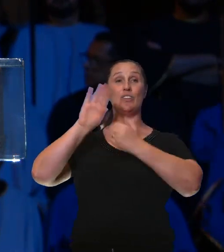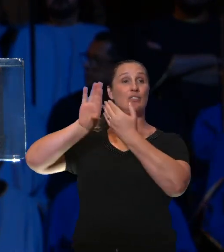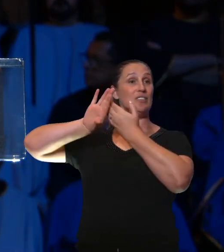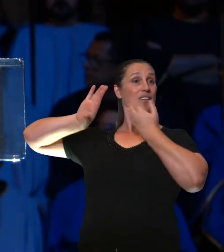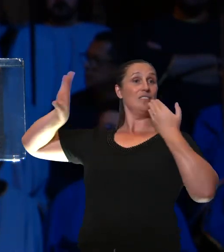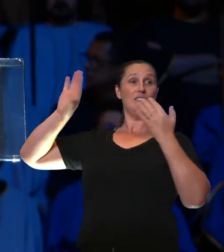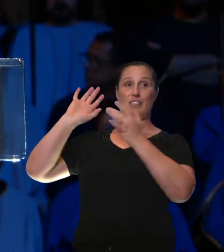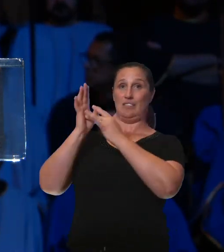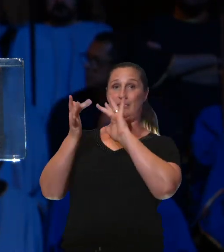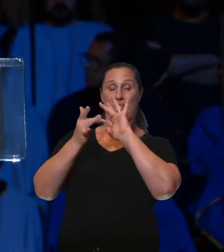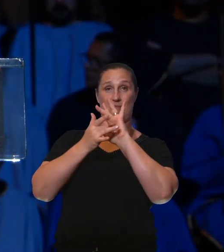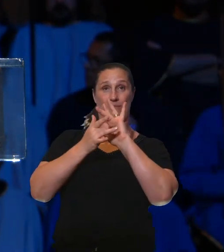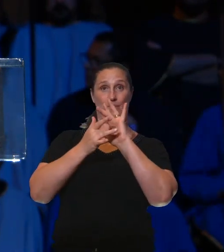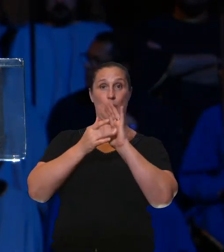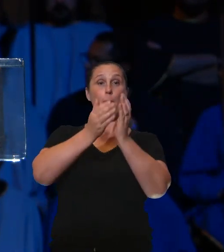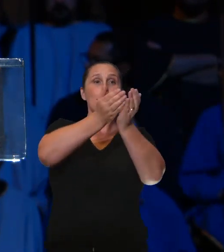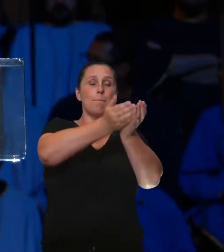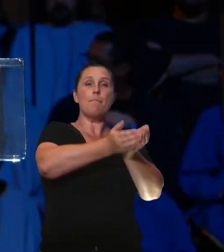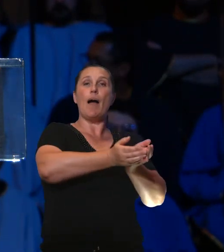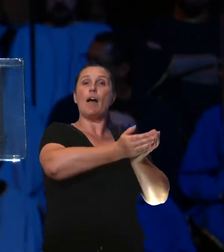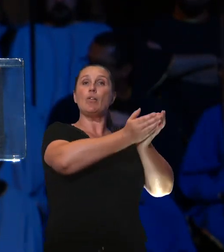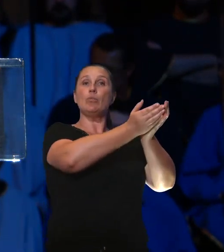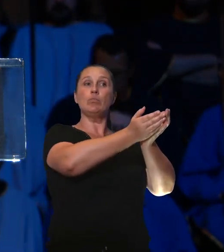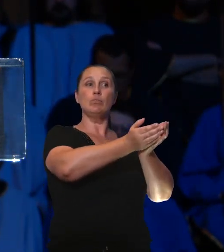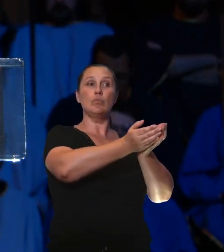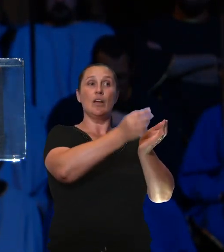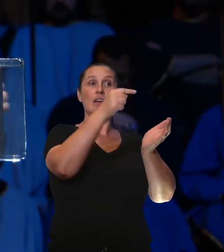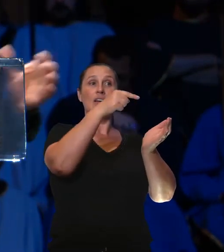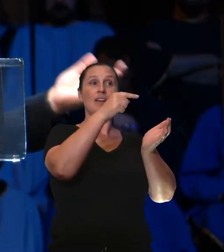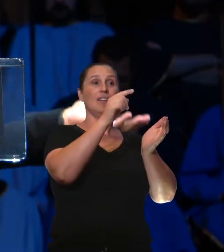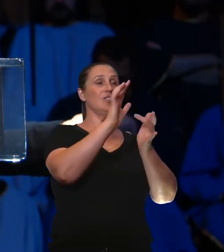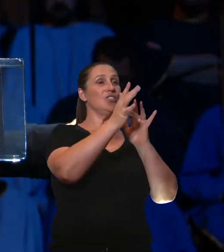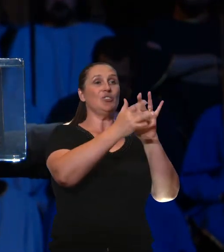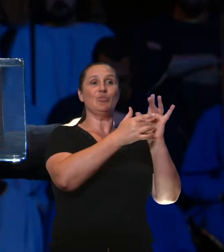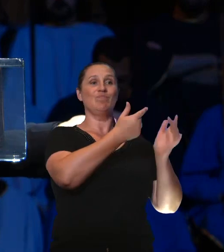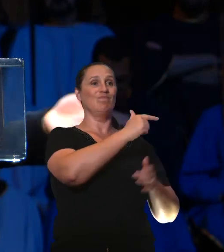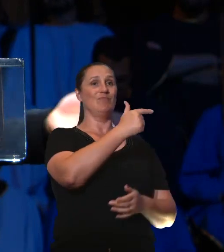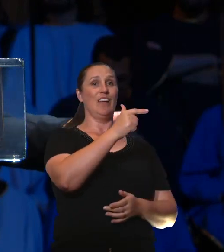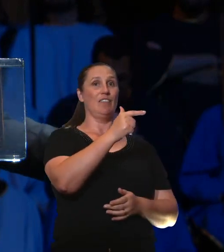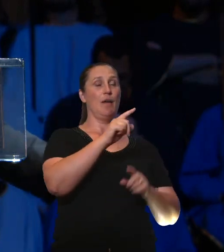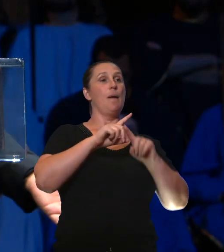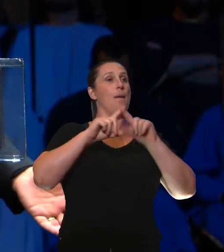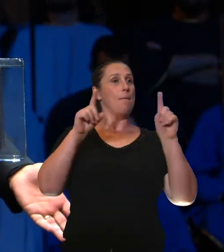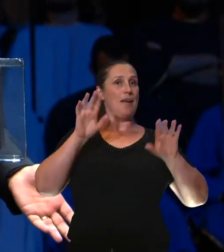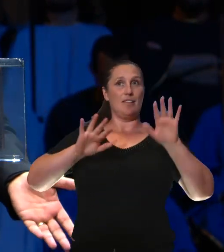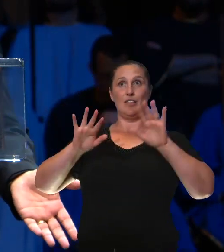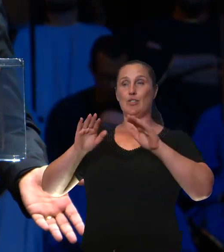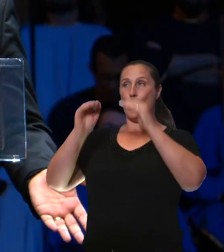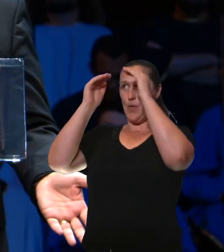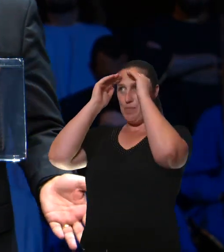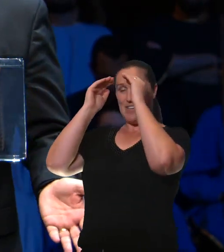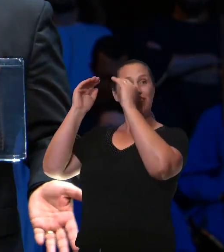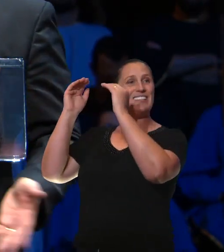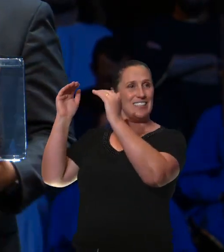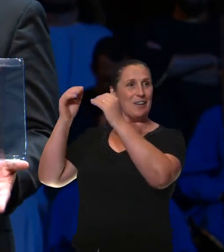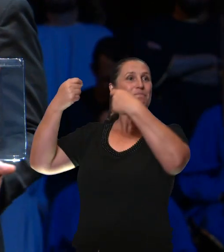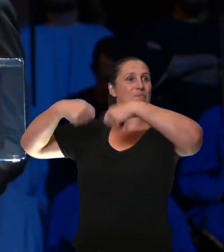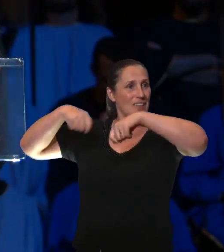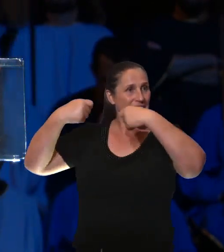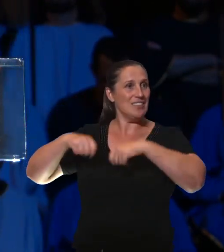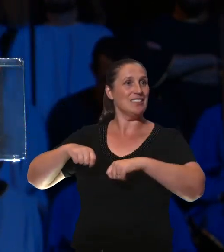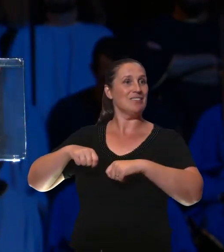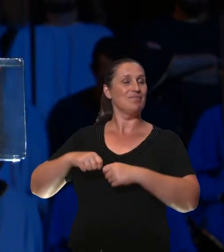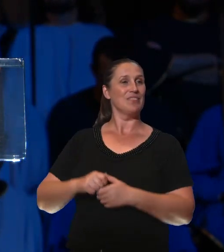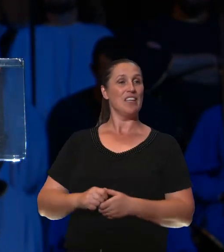Jesus, num barco em que Jesus não está. Mas obedecer é coisa de discípulo,